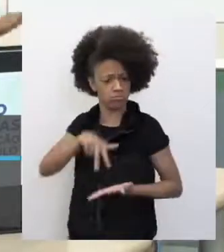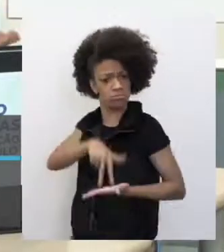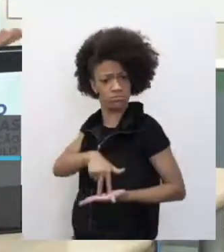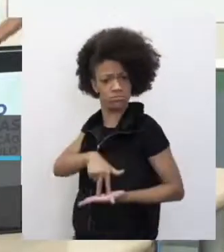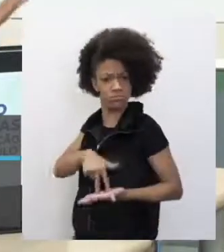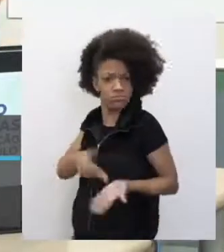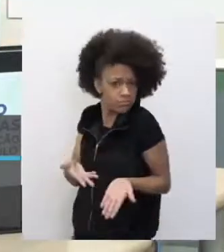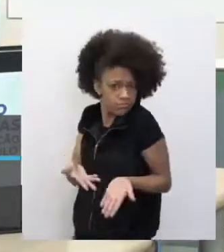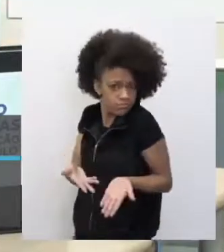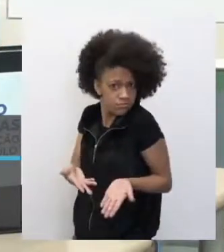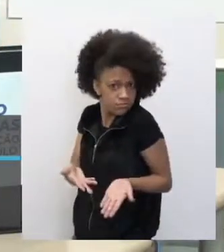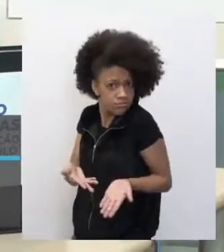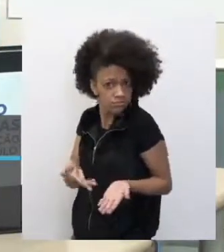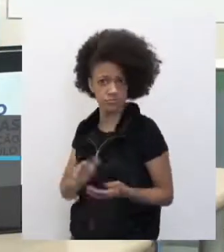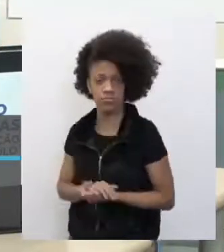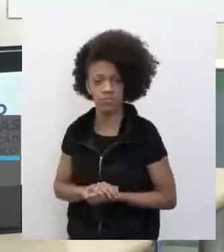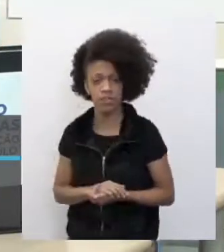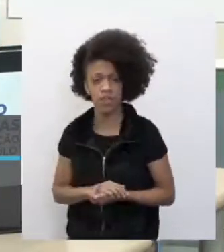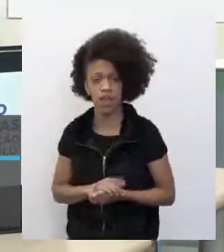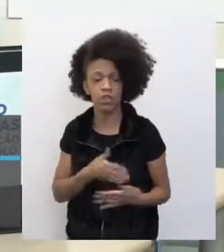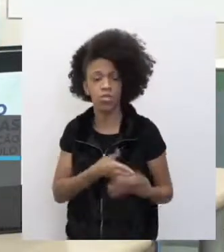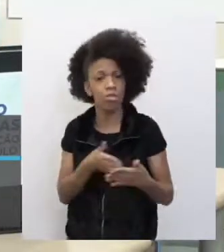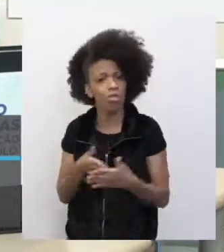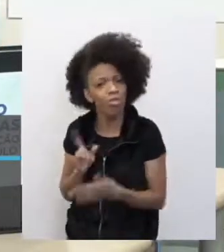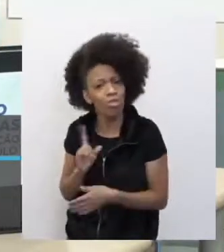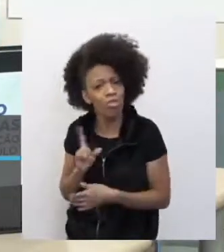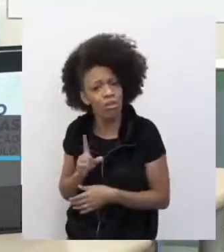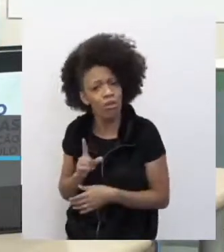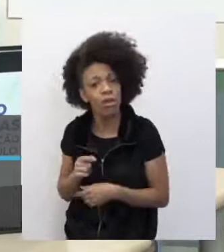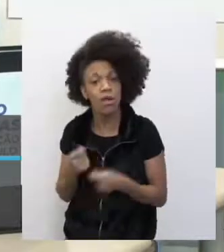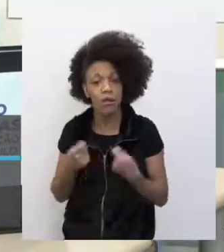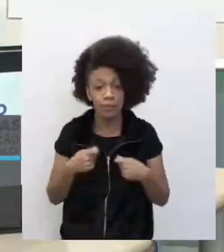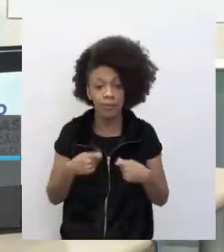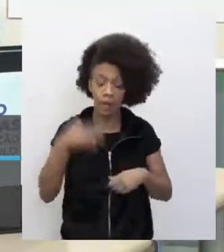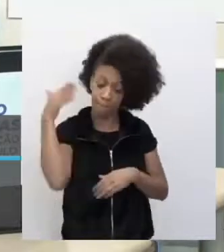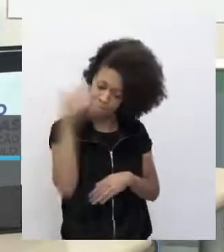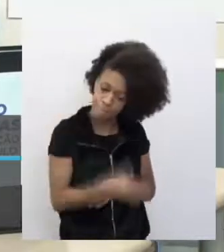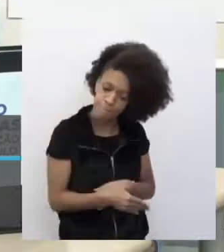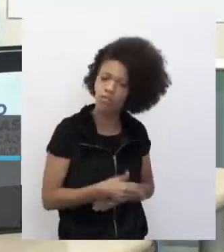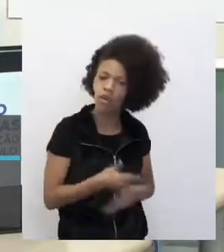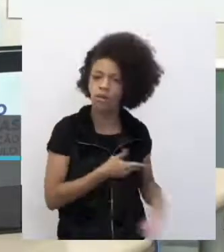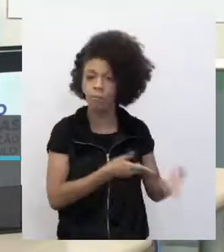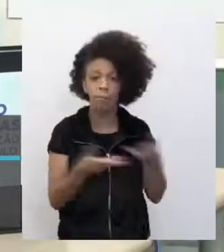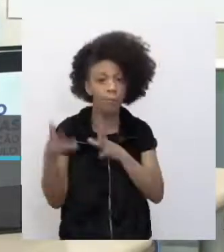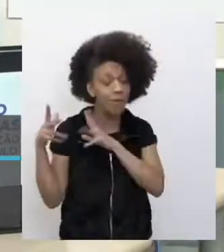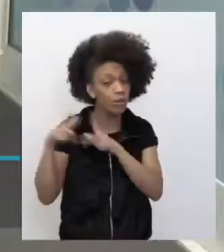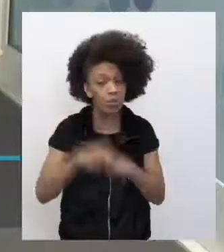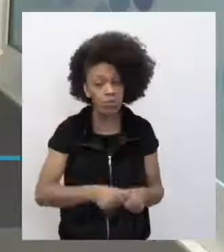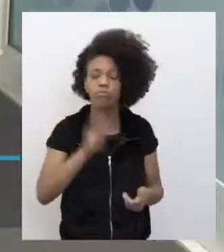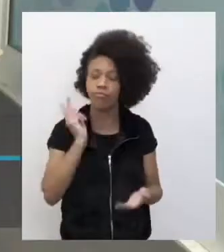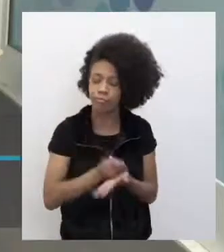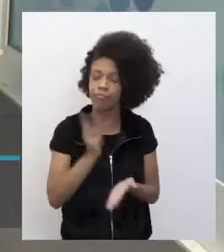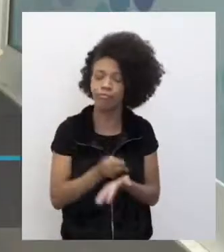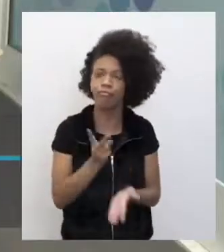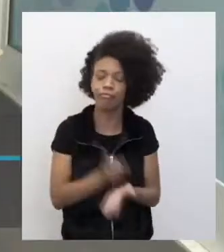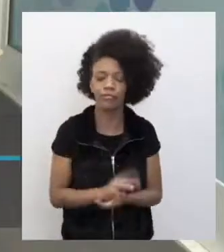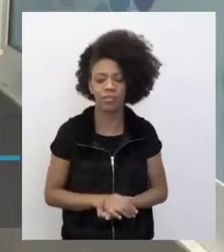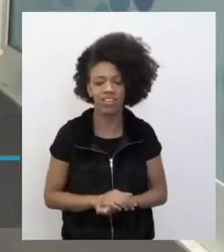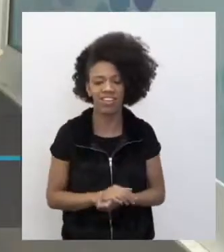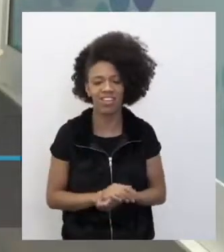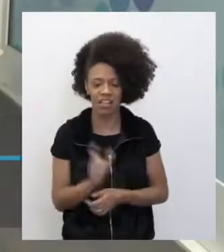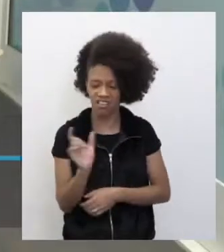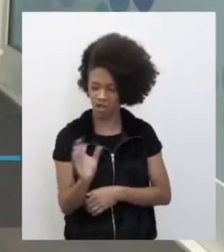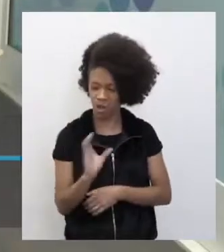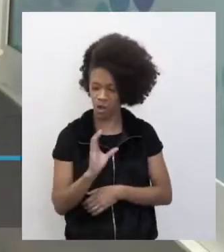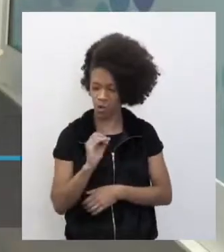bem, não foi limitador para mim. E eu tinha que me provar para os outros o tempo inteiro. Esse termo do coitado, às vezes a pessoa